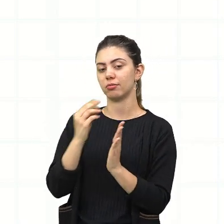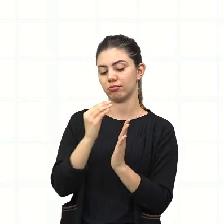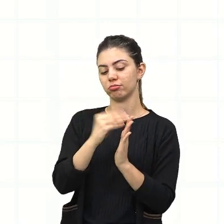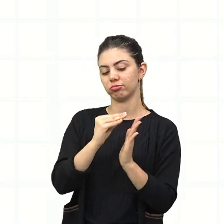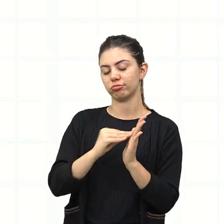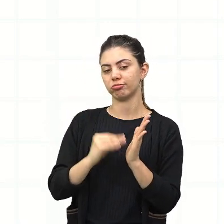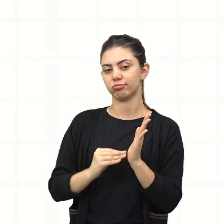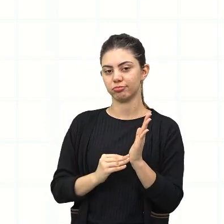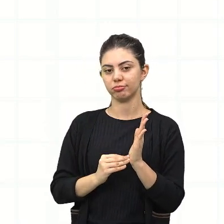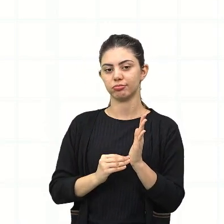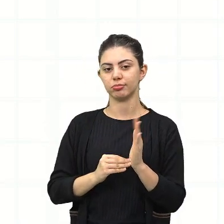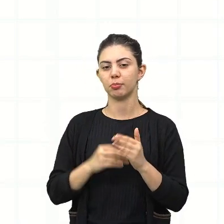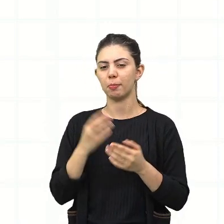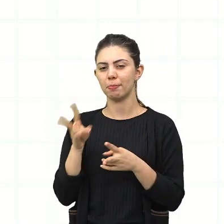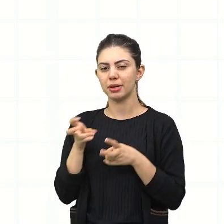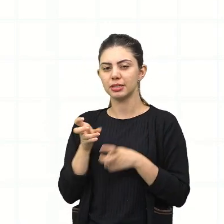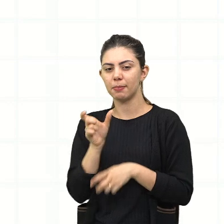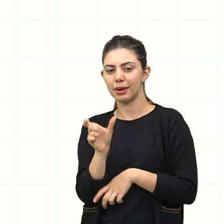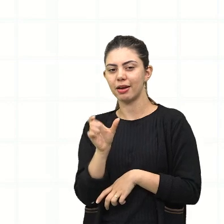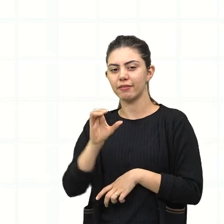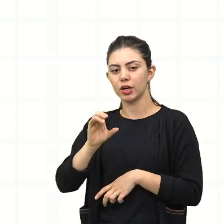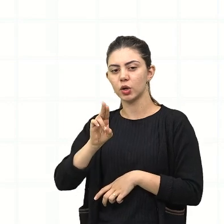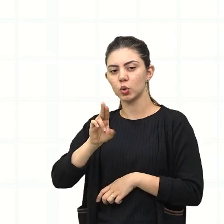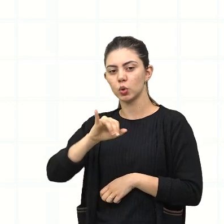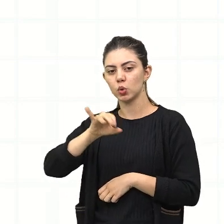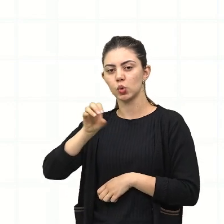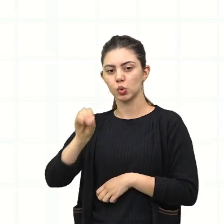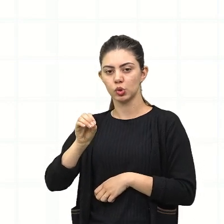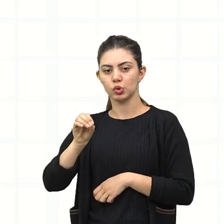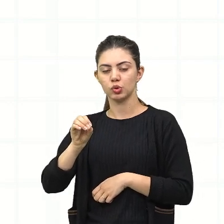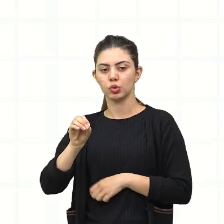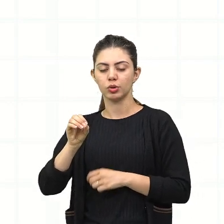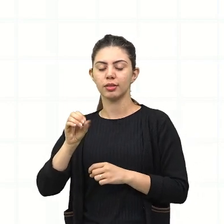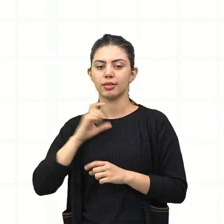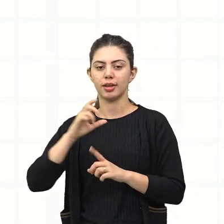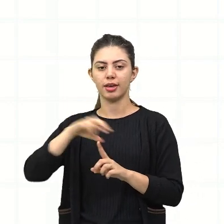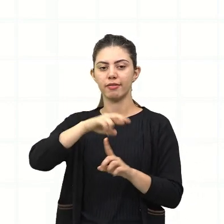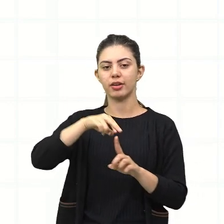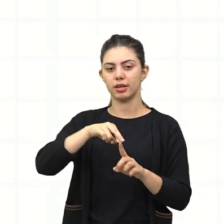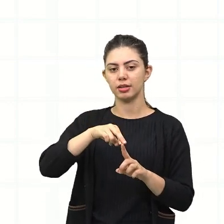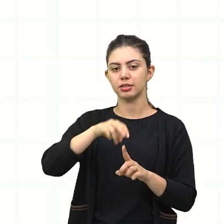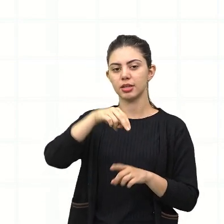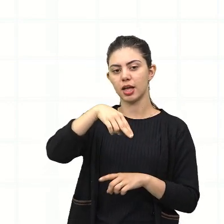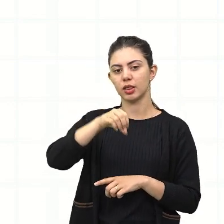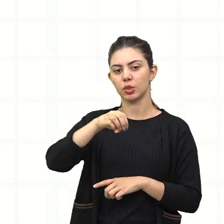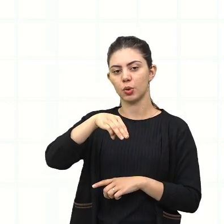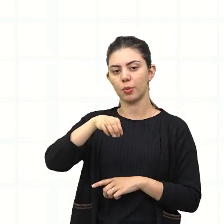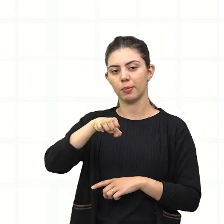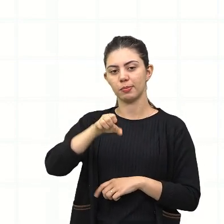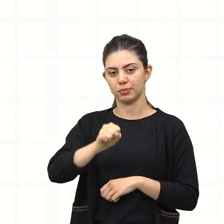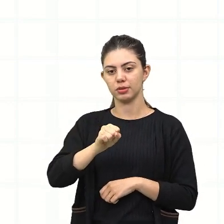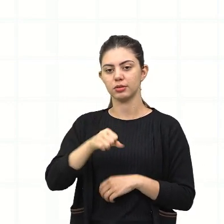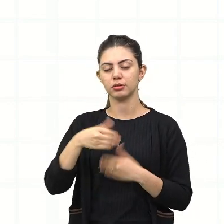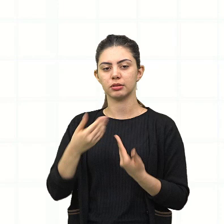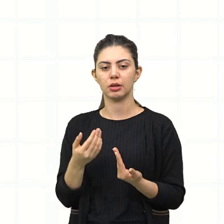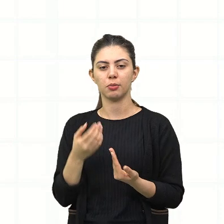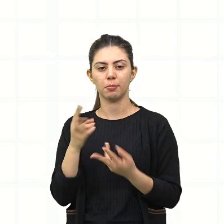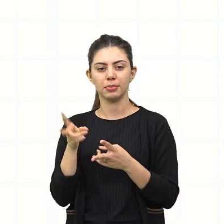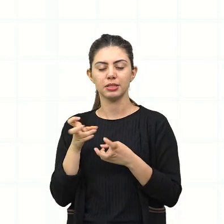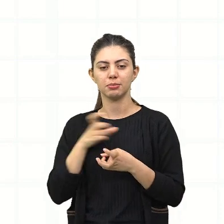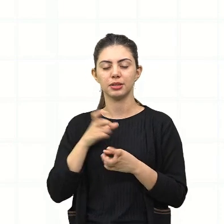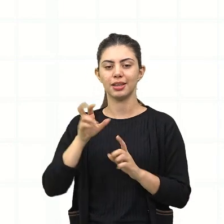plural, porque é ele que se refere. Estamos vendo bem aqui, então, que o cujo, ele